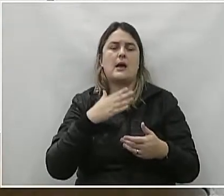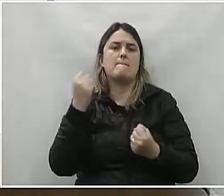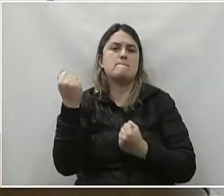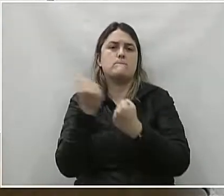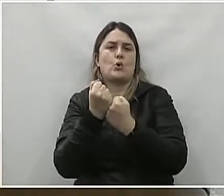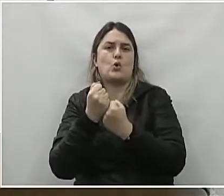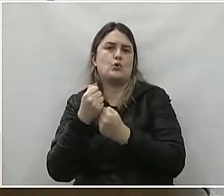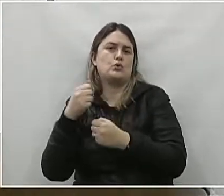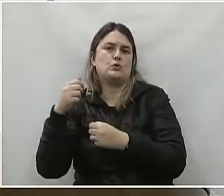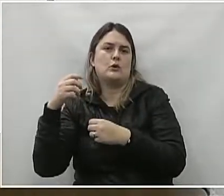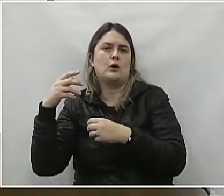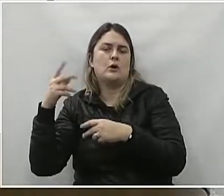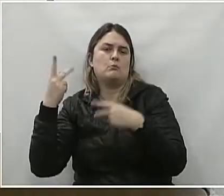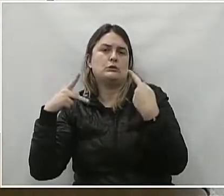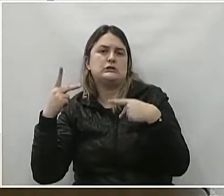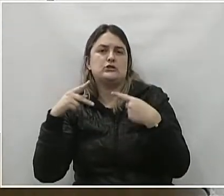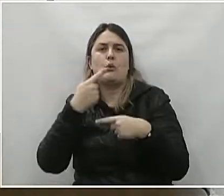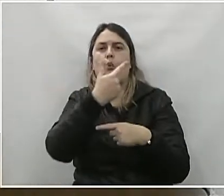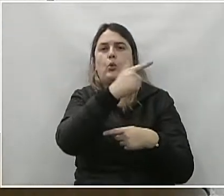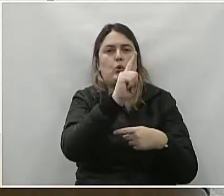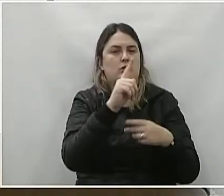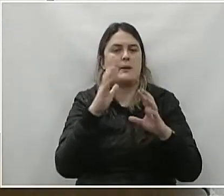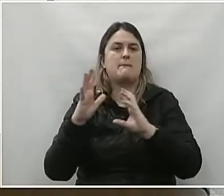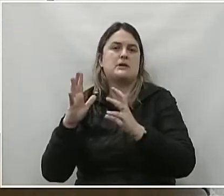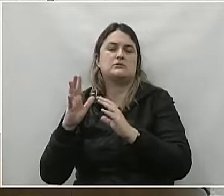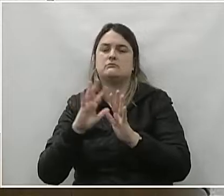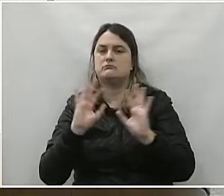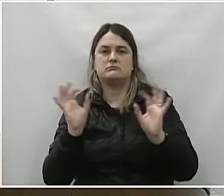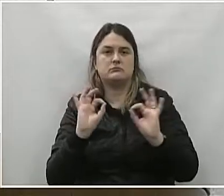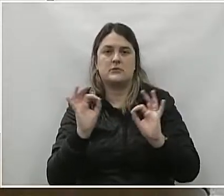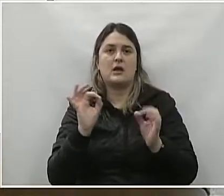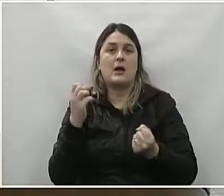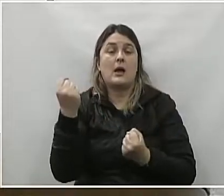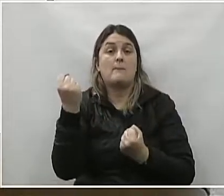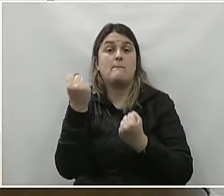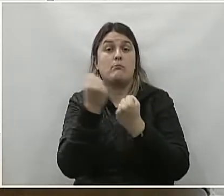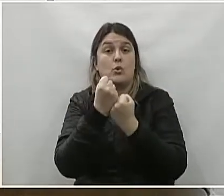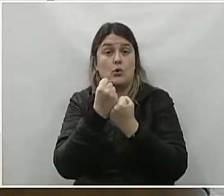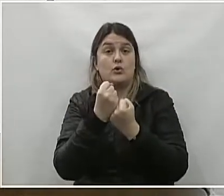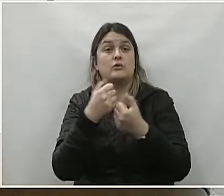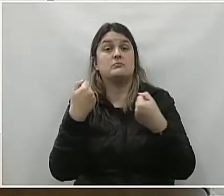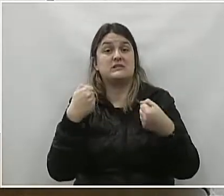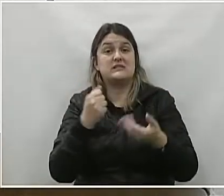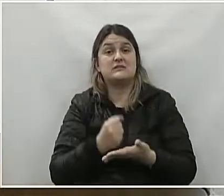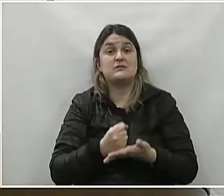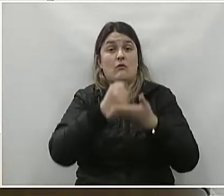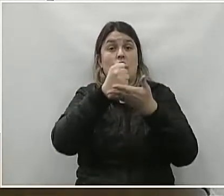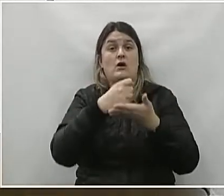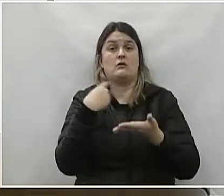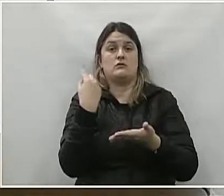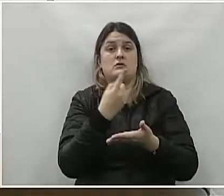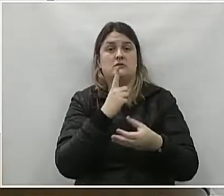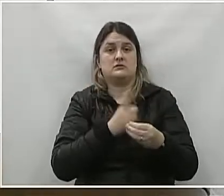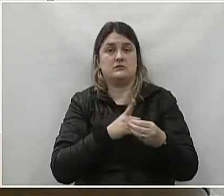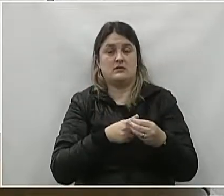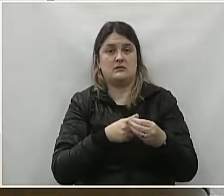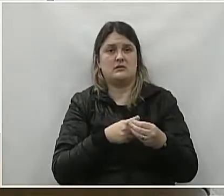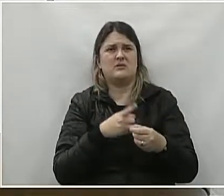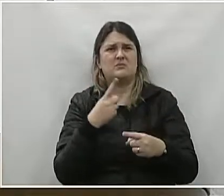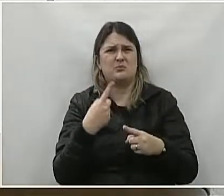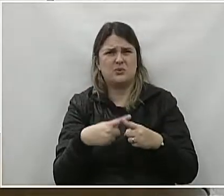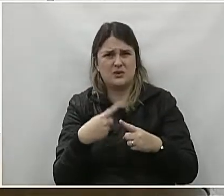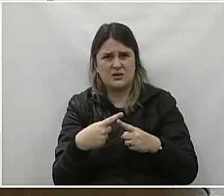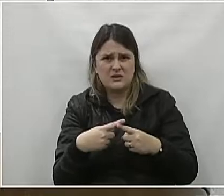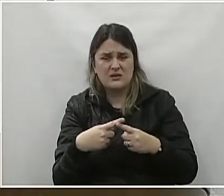apoio um político, porque apoio o outro político. Nós temos que apoiar, salvar o nosso município. Porque do jeito que